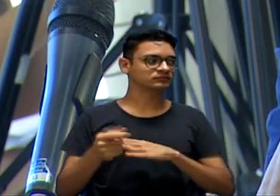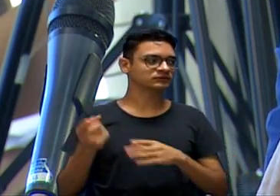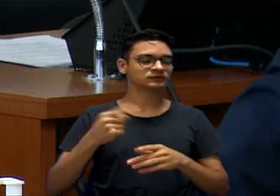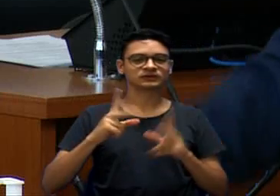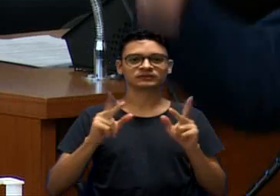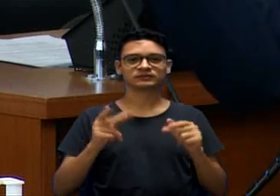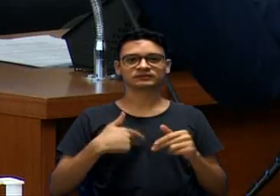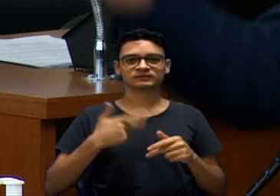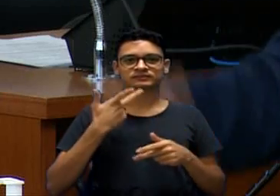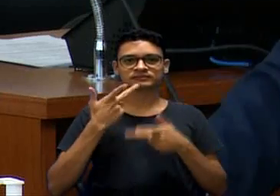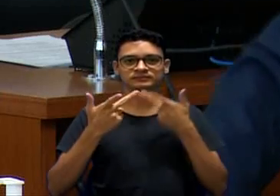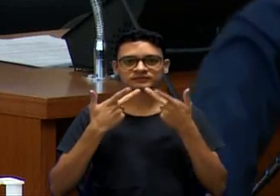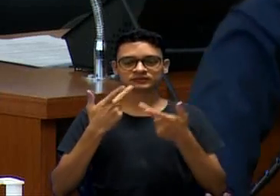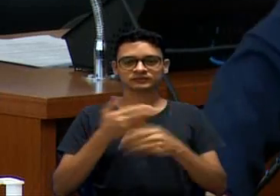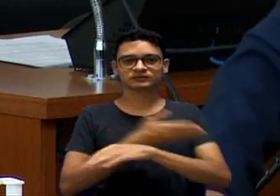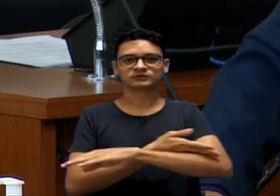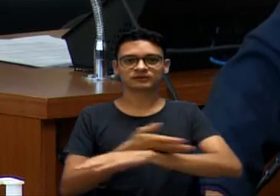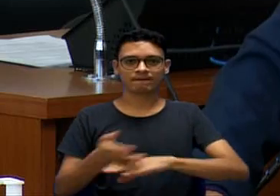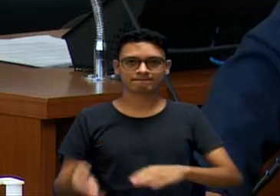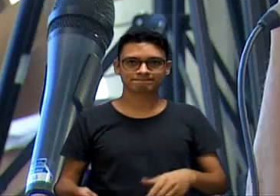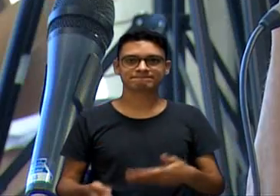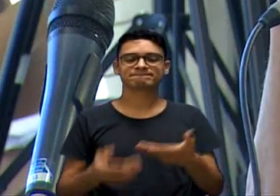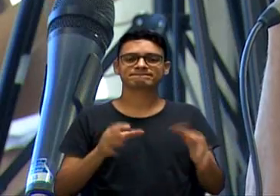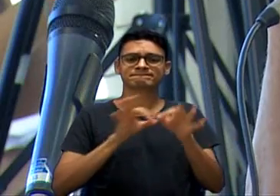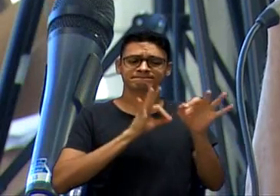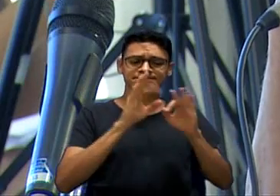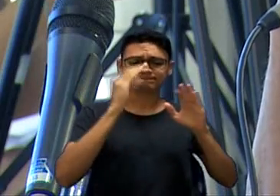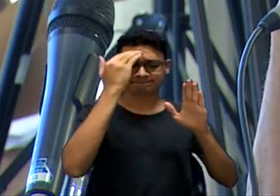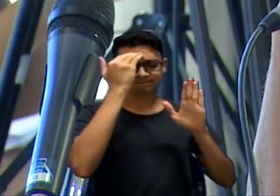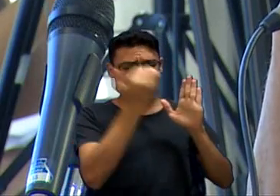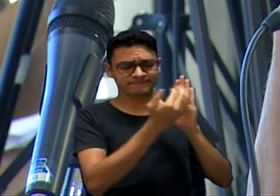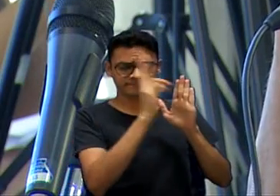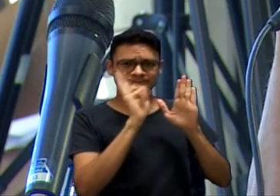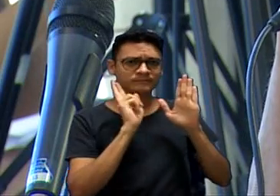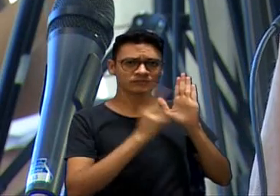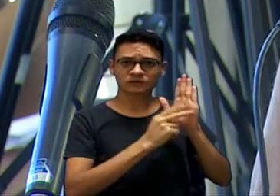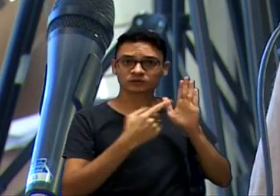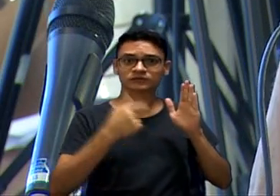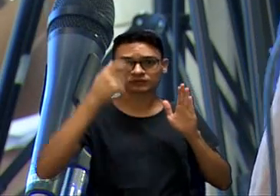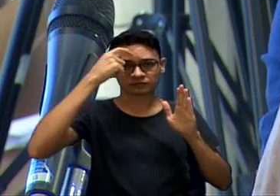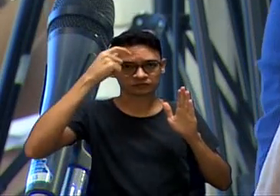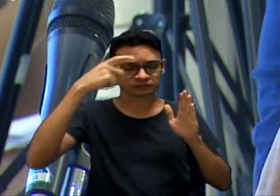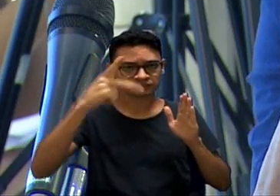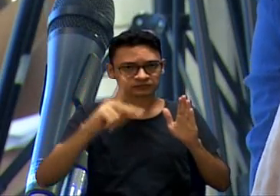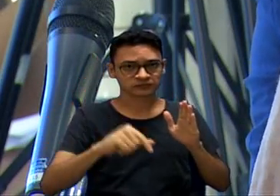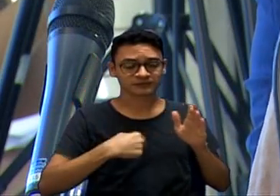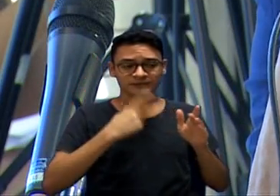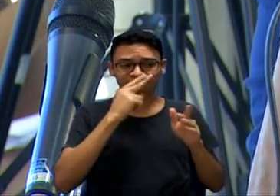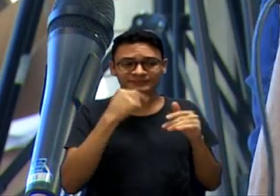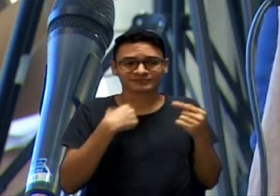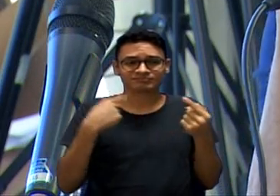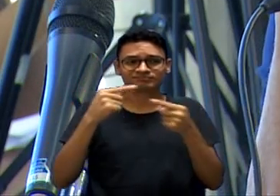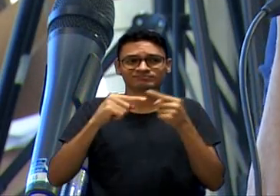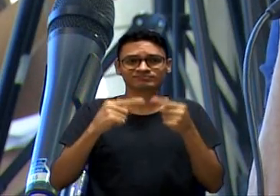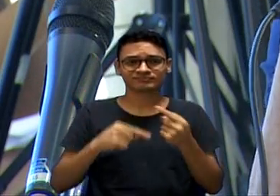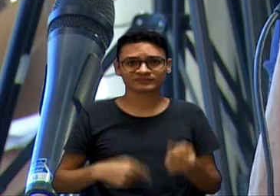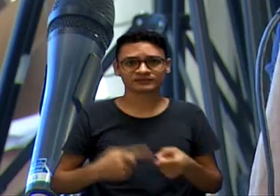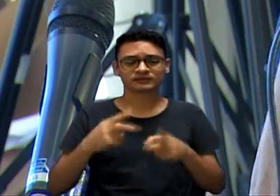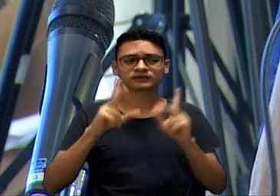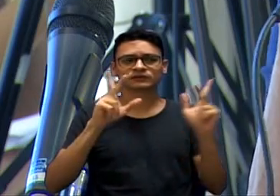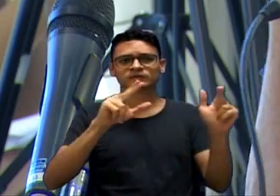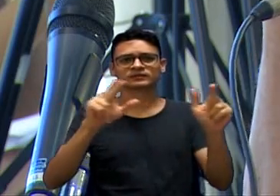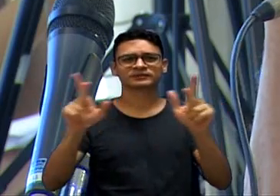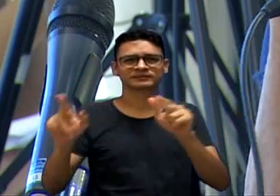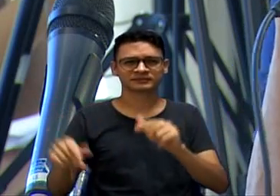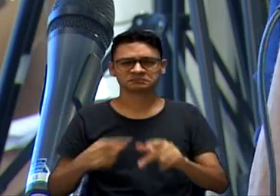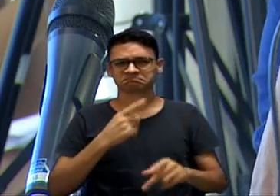aqui tenta... Com todo o respeito que o senhor, pelo seu projeto, pela sua intenção, ele fica inócuo, como todos os outros que o vereador... Acho que